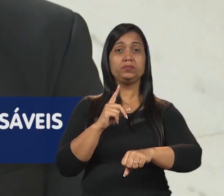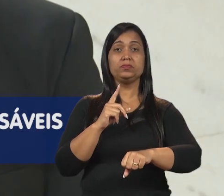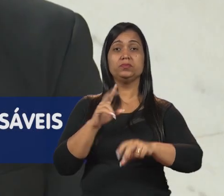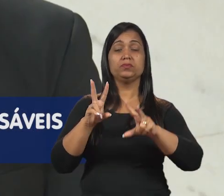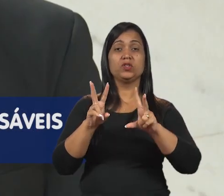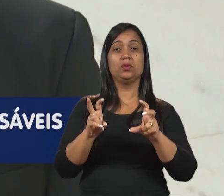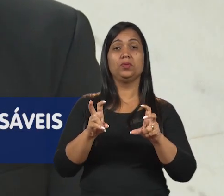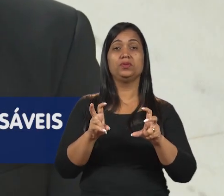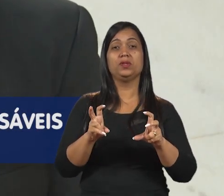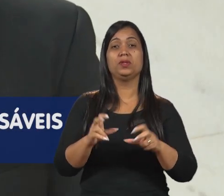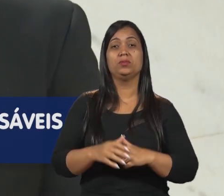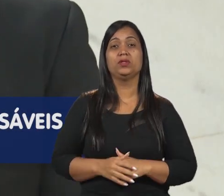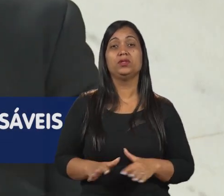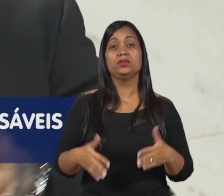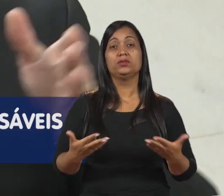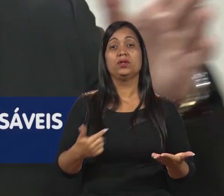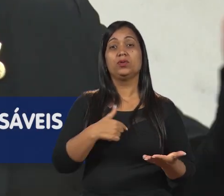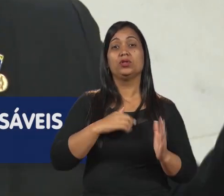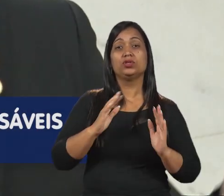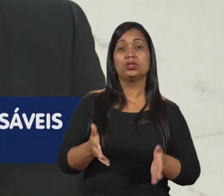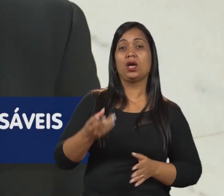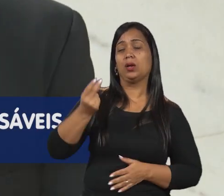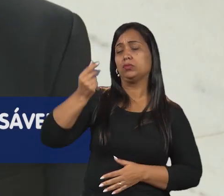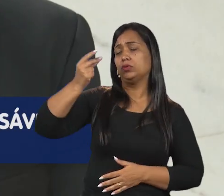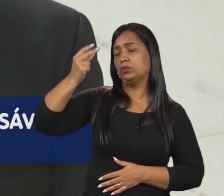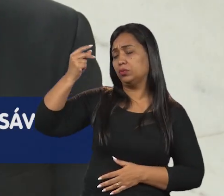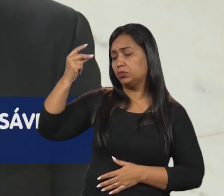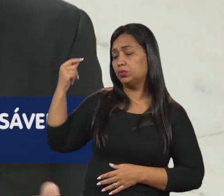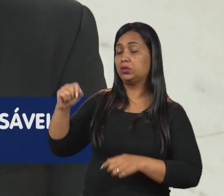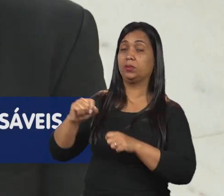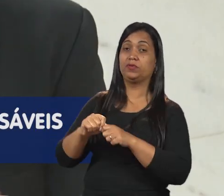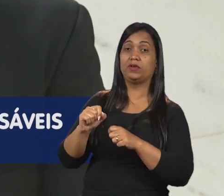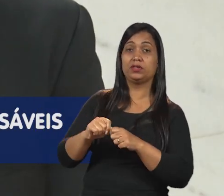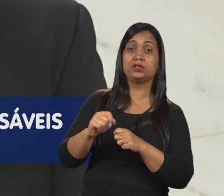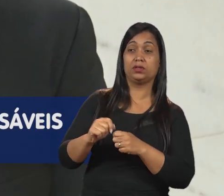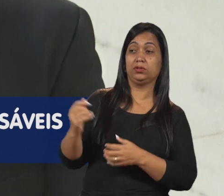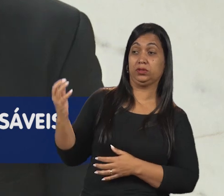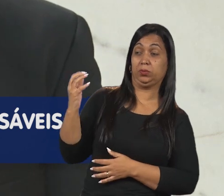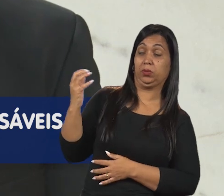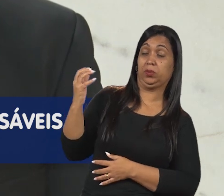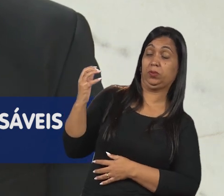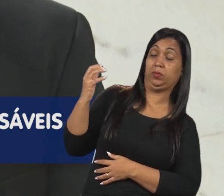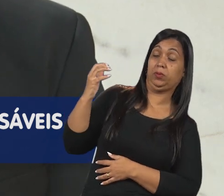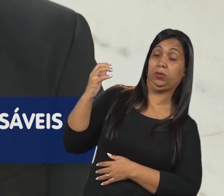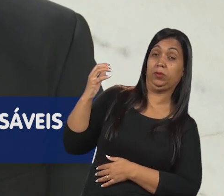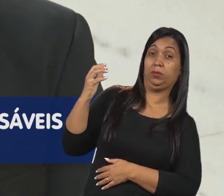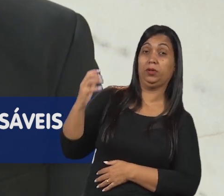sobre o assunto. Então, como eu já vinha há muito tempo fazendo isso, essa pressão que se gera,